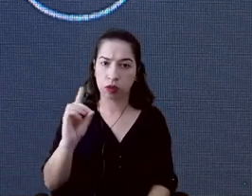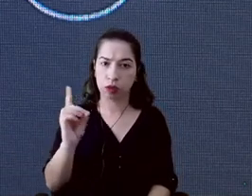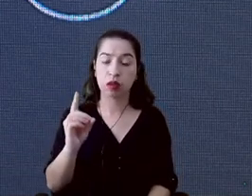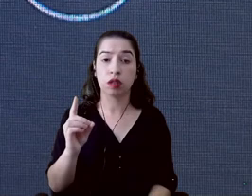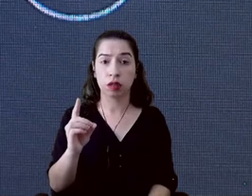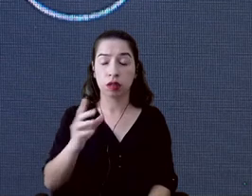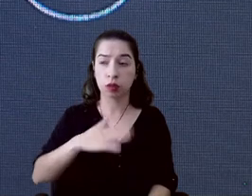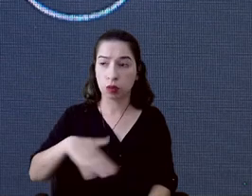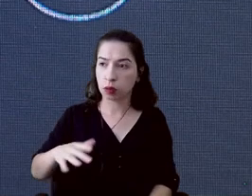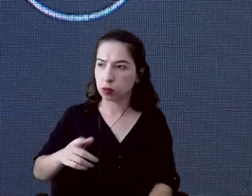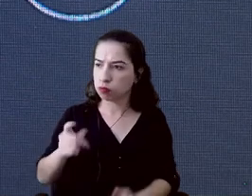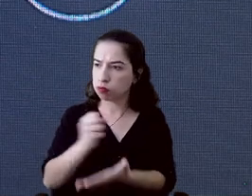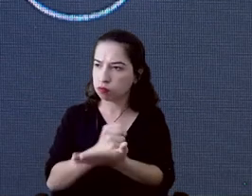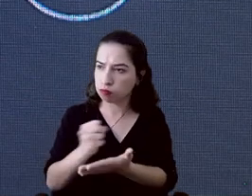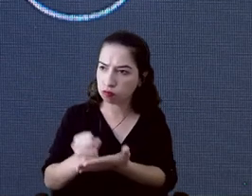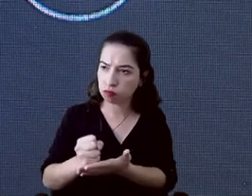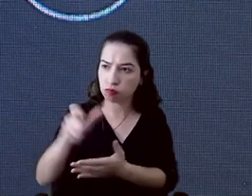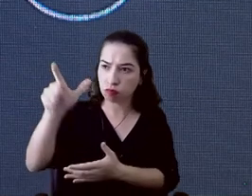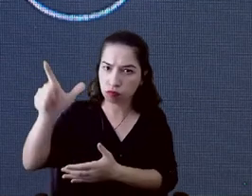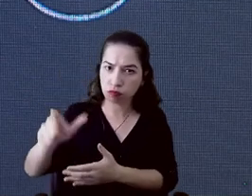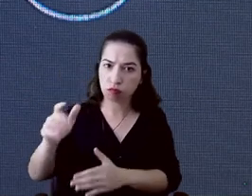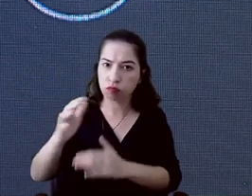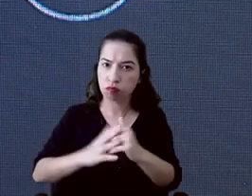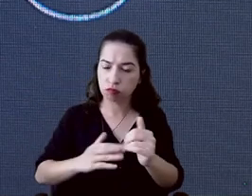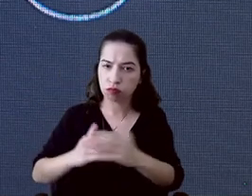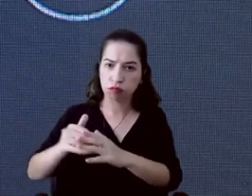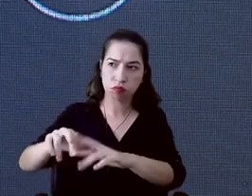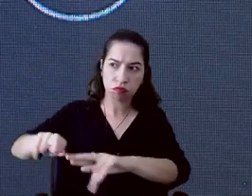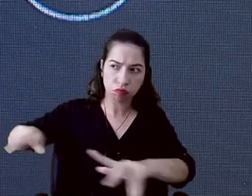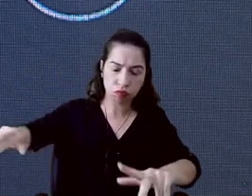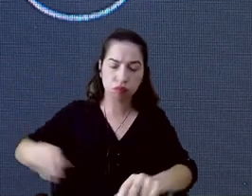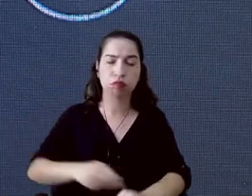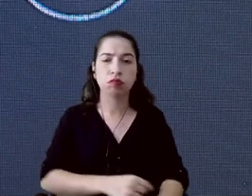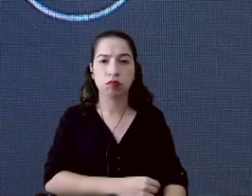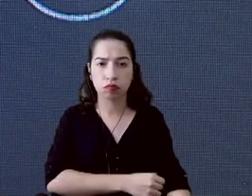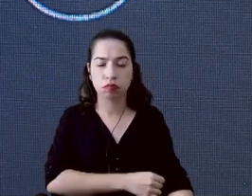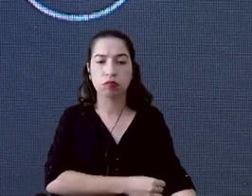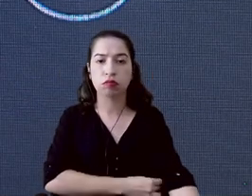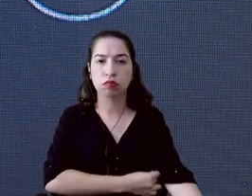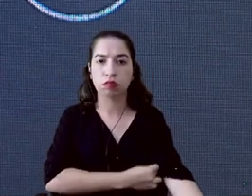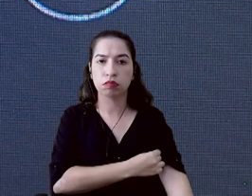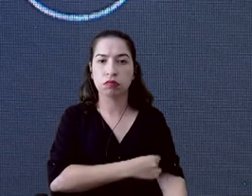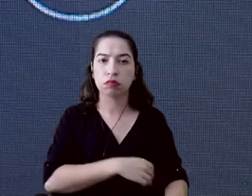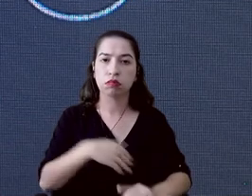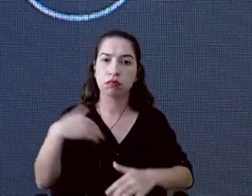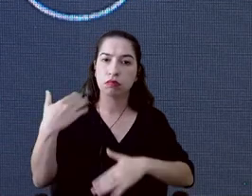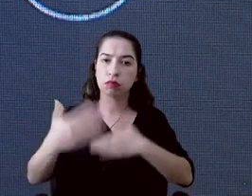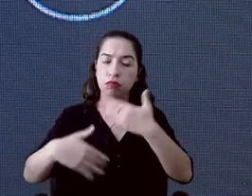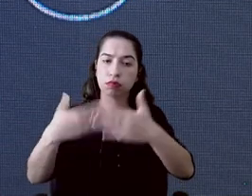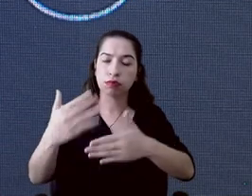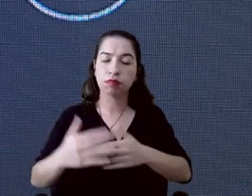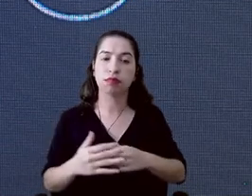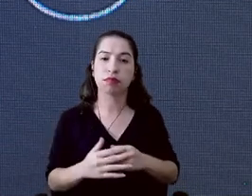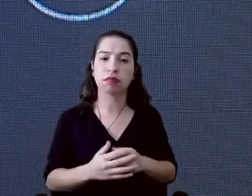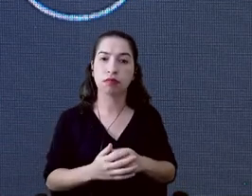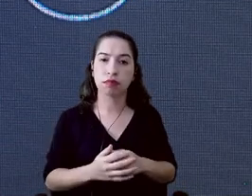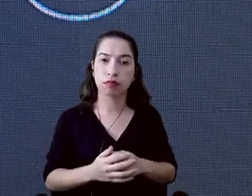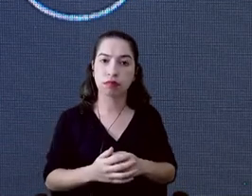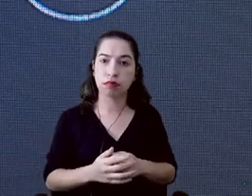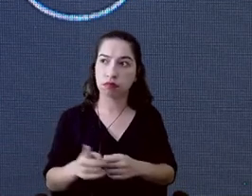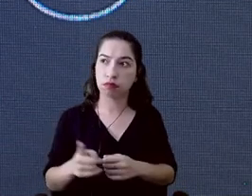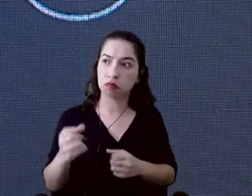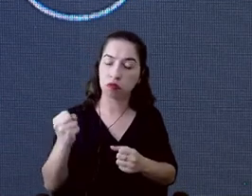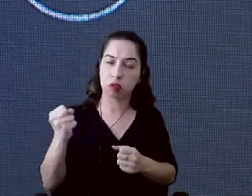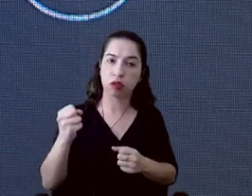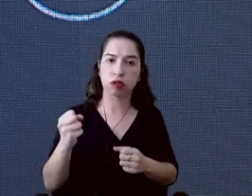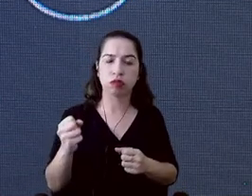e então isso né gerava um mercado bem desafiador até para os